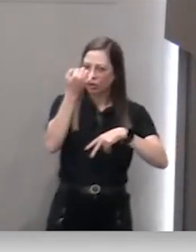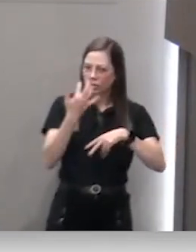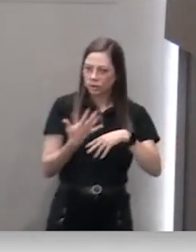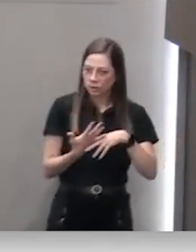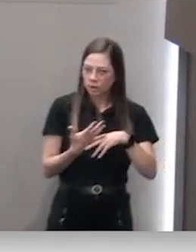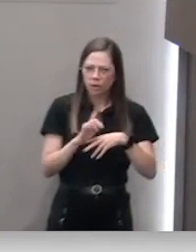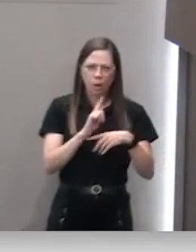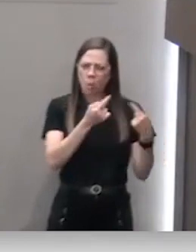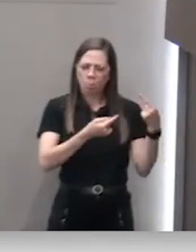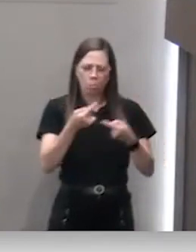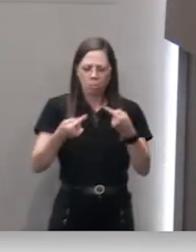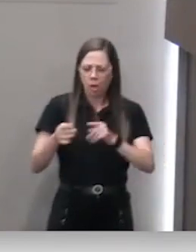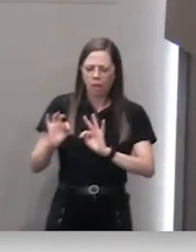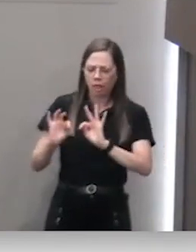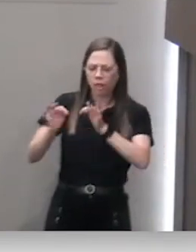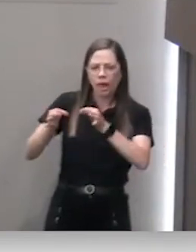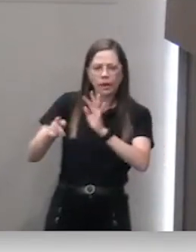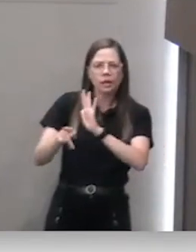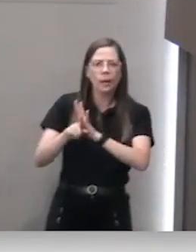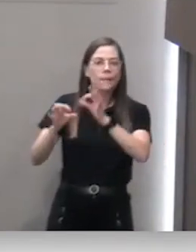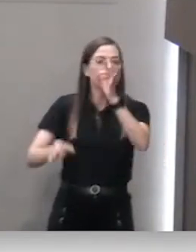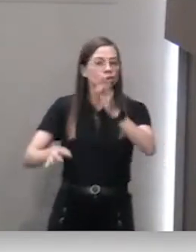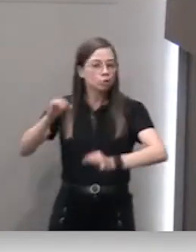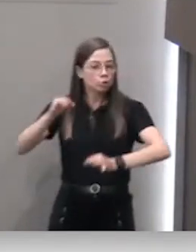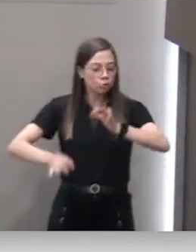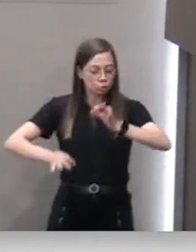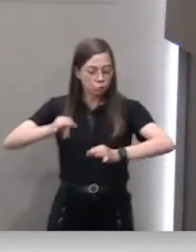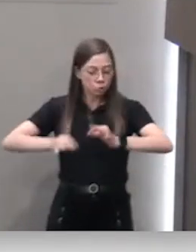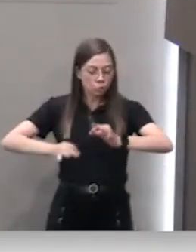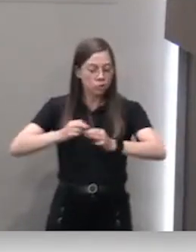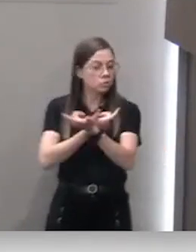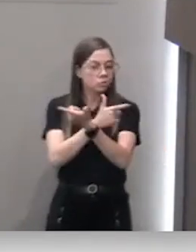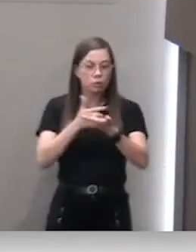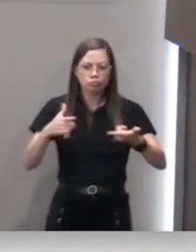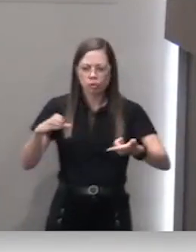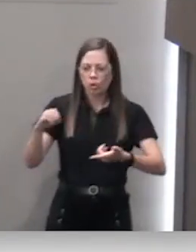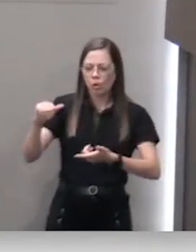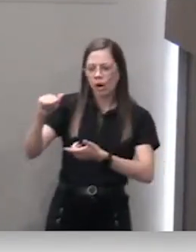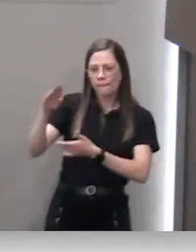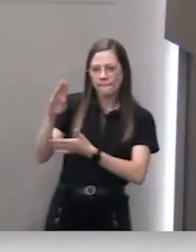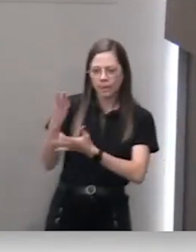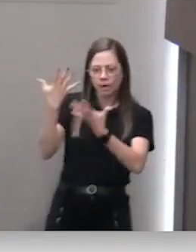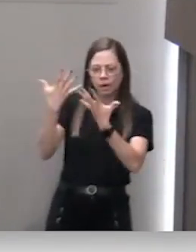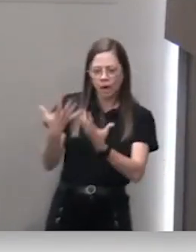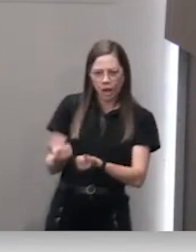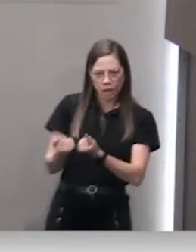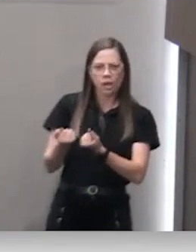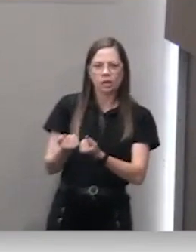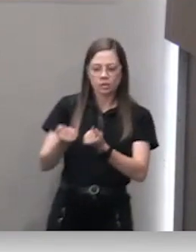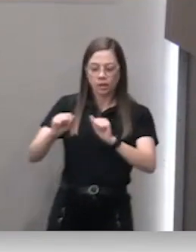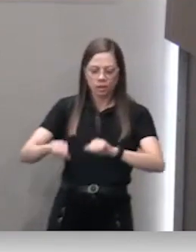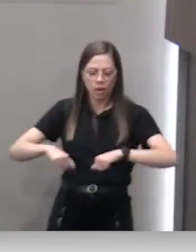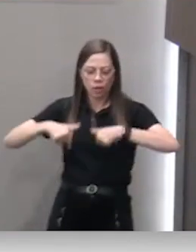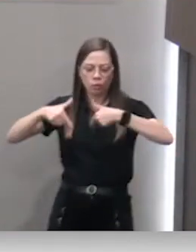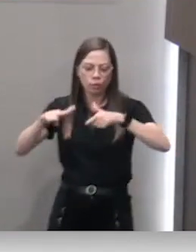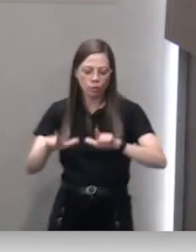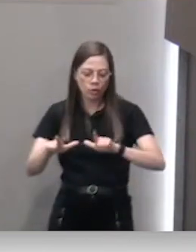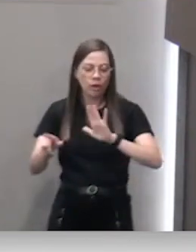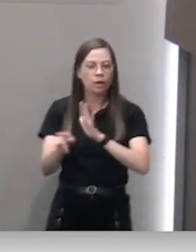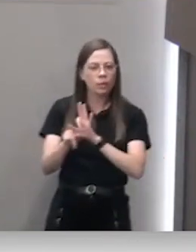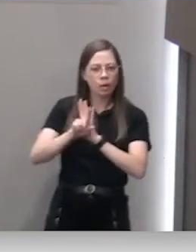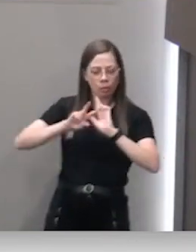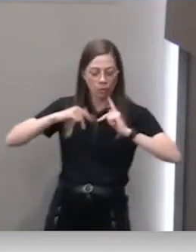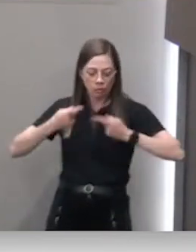uma discussão técnica jurídica e não caberia ao OAB assumir uma posição minoritária.